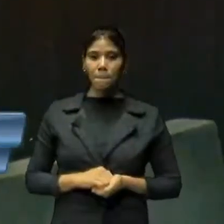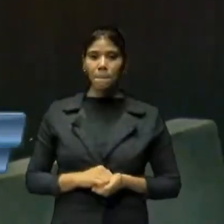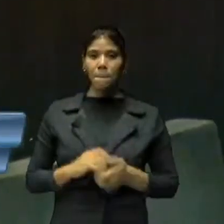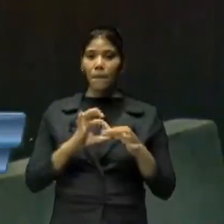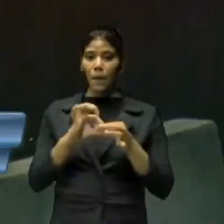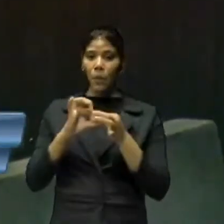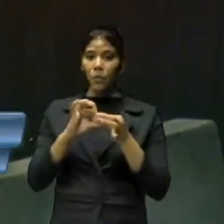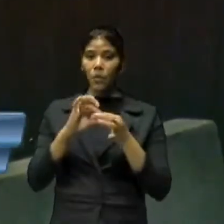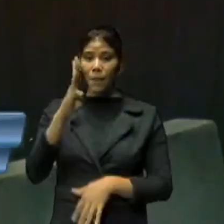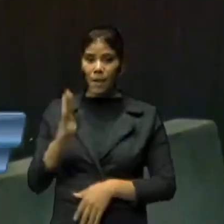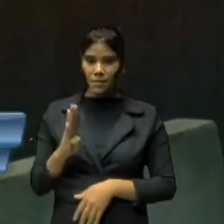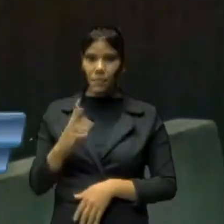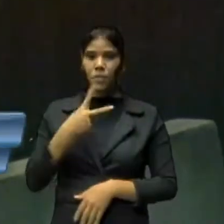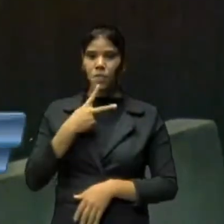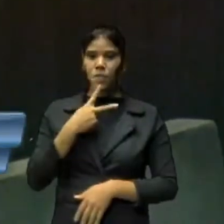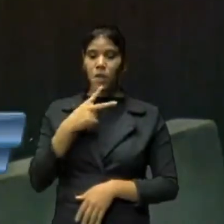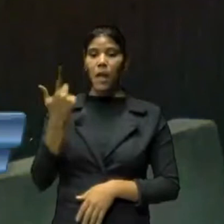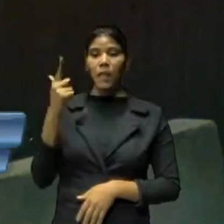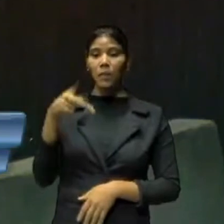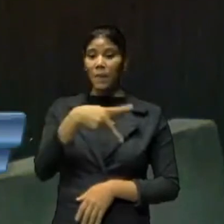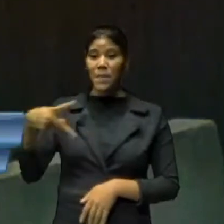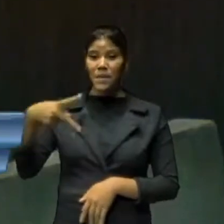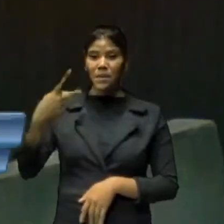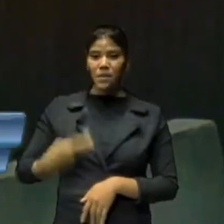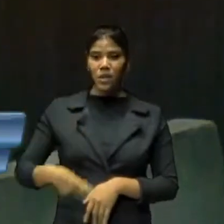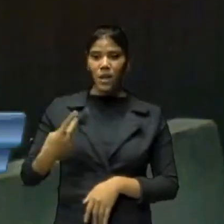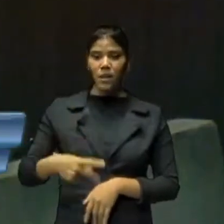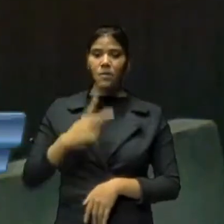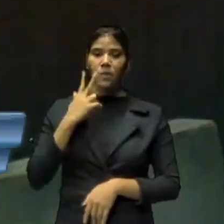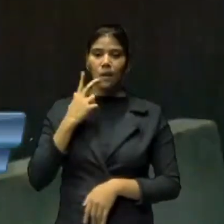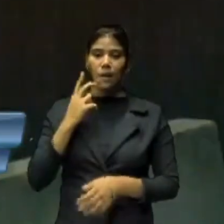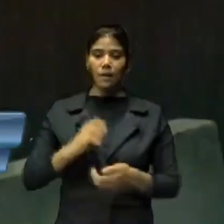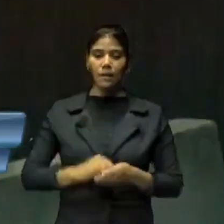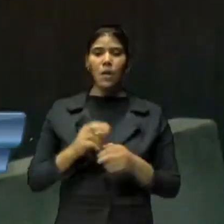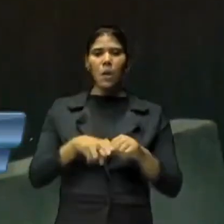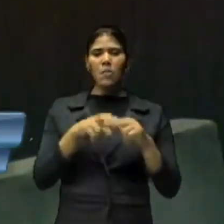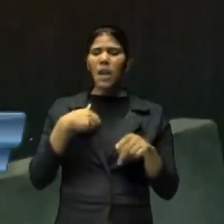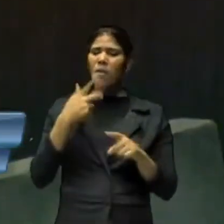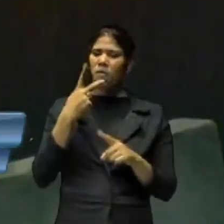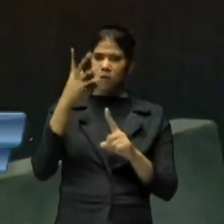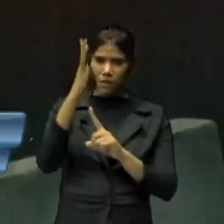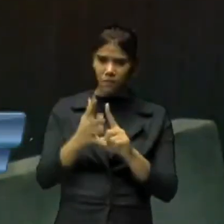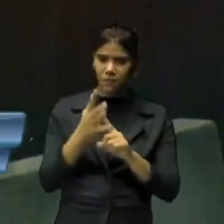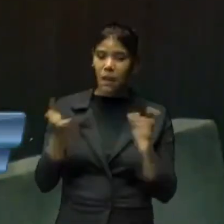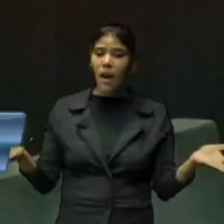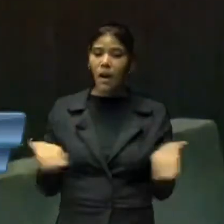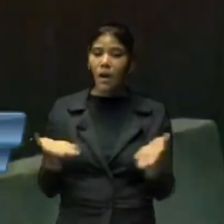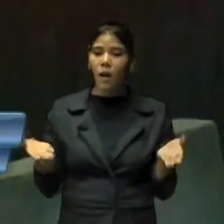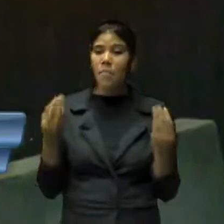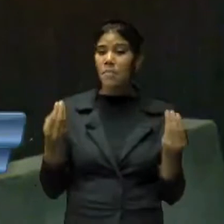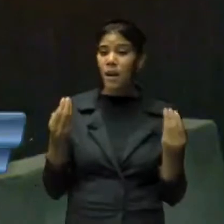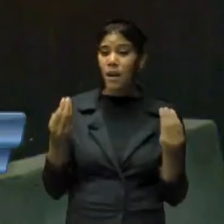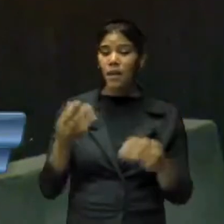o União Brasil ainda está sem comando no Ceará. Portanto, eu faço esse pronunciamento, deputado Lucílio,